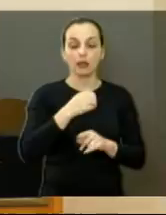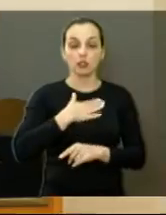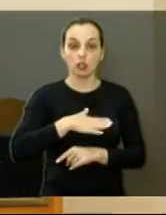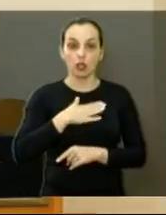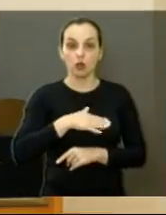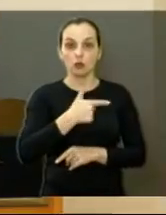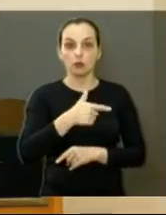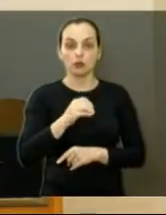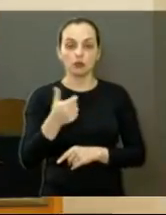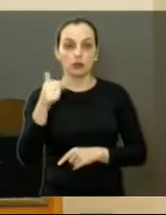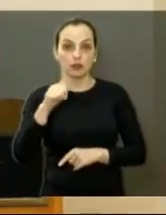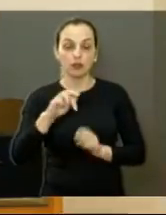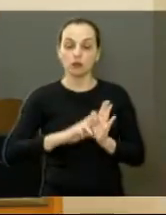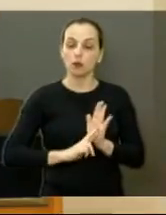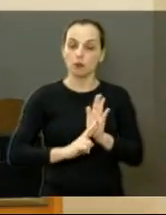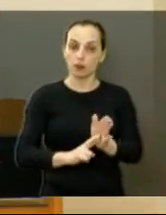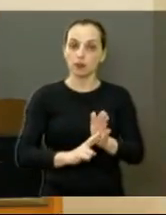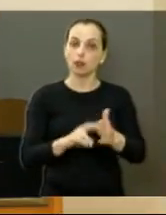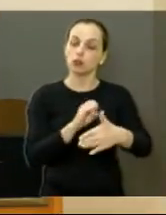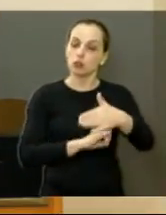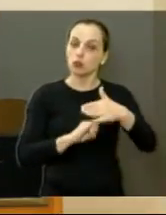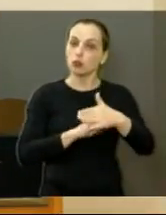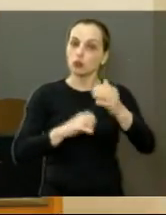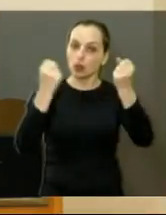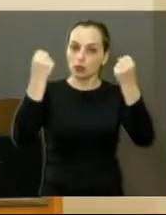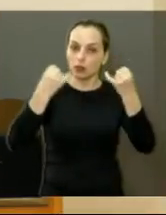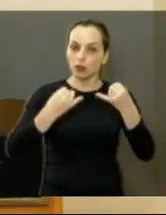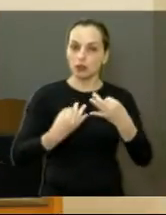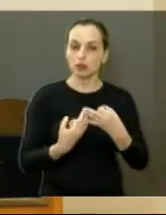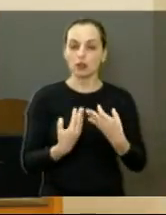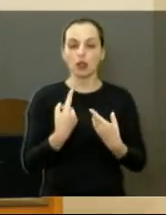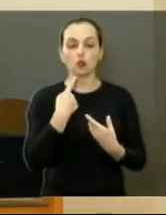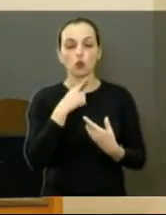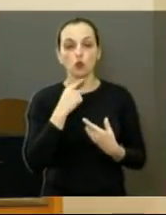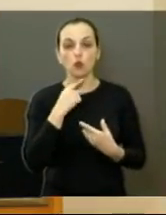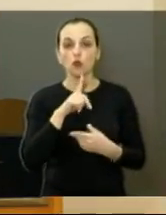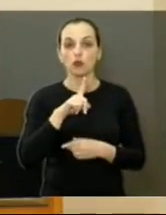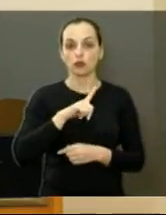das instituições também esclareceram dúvidas ao público.